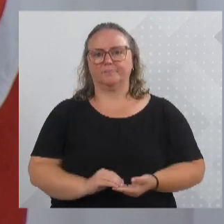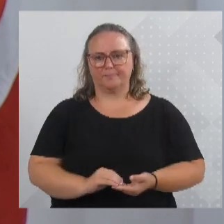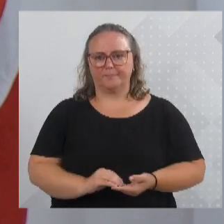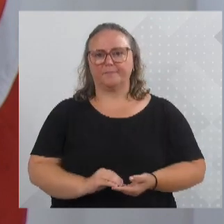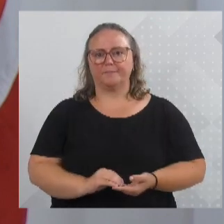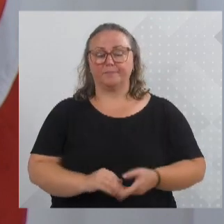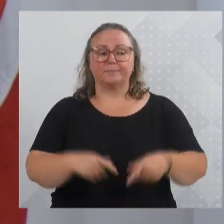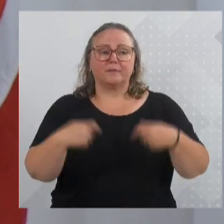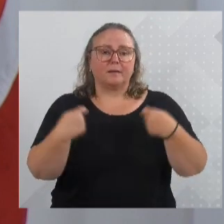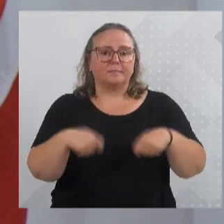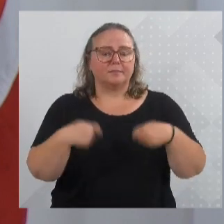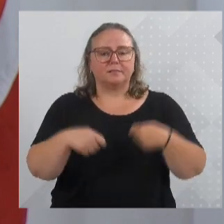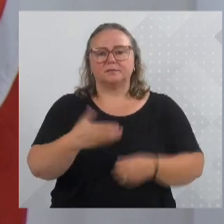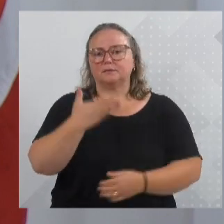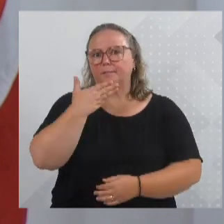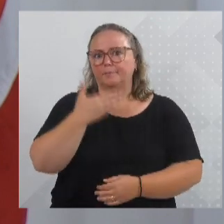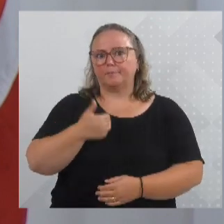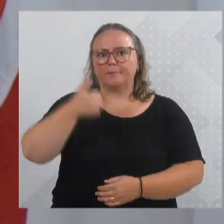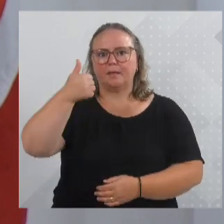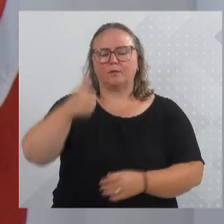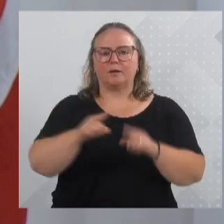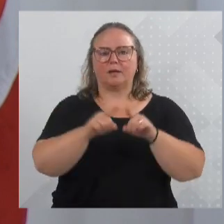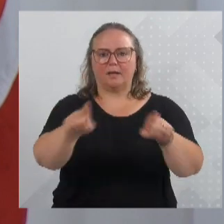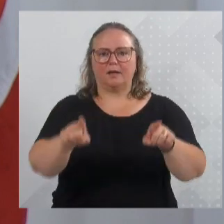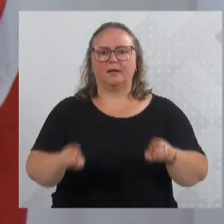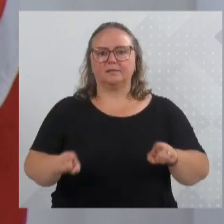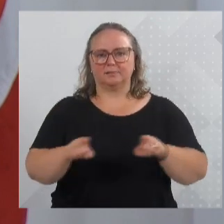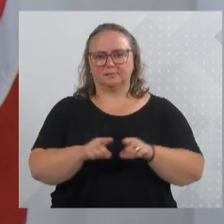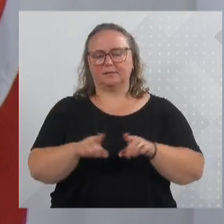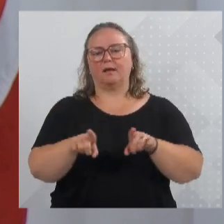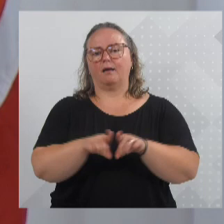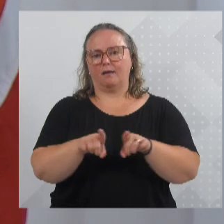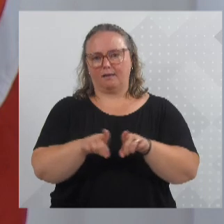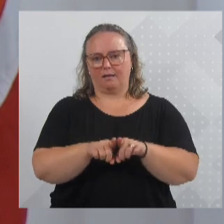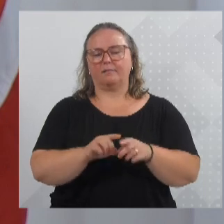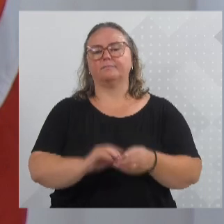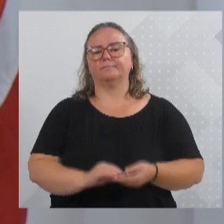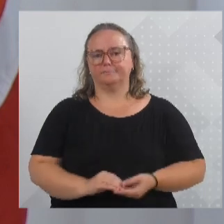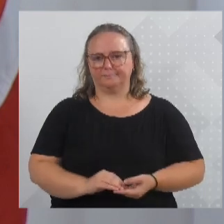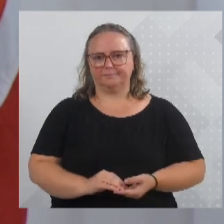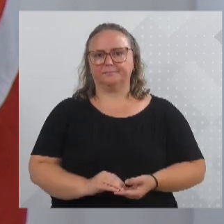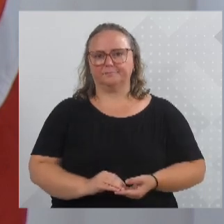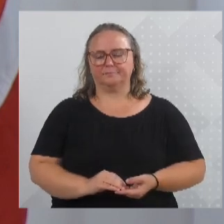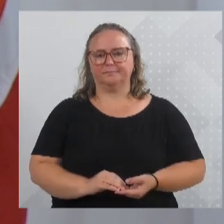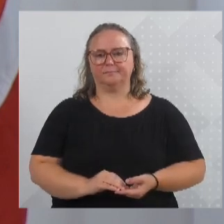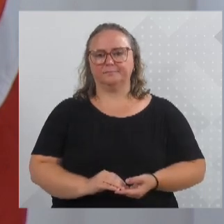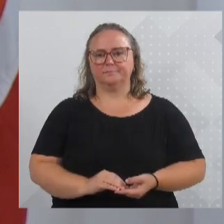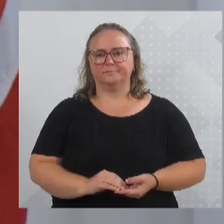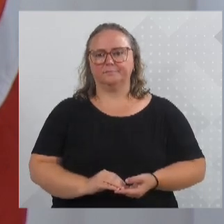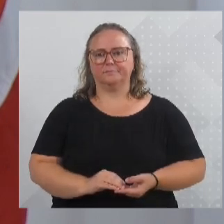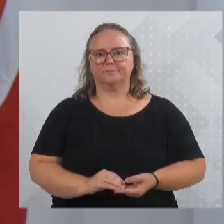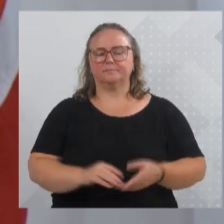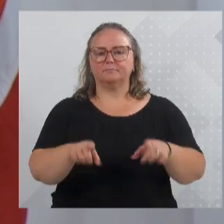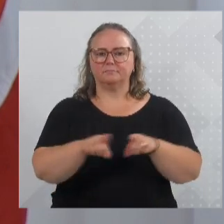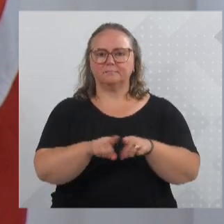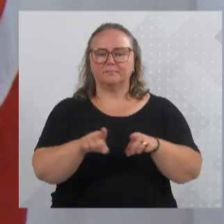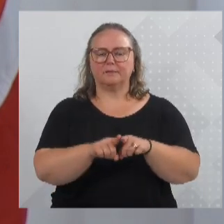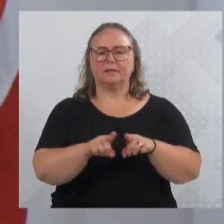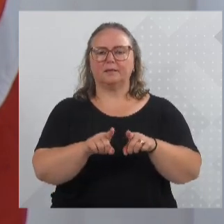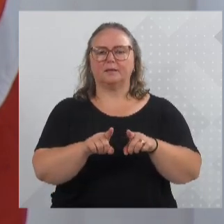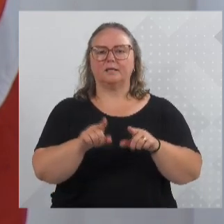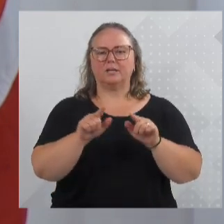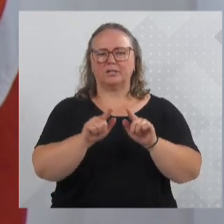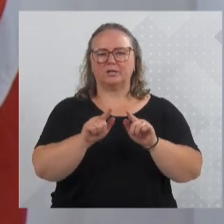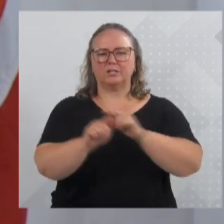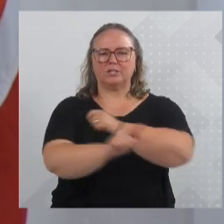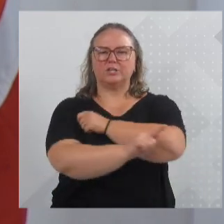precisamos melhorar algumas salas de aulas, não diferente a questão também do ginásio. Nos fundos do ginásio